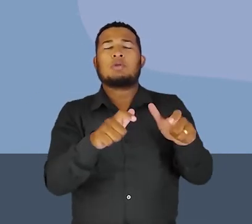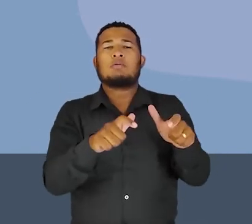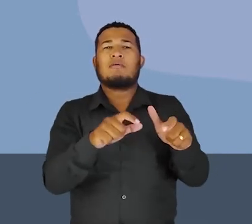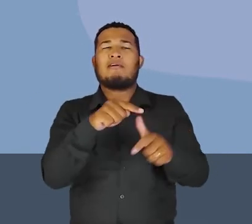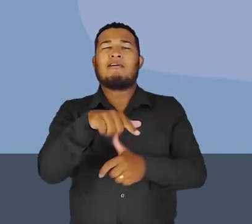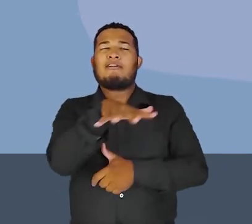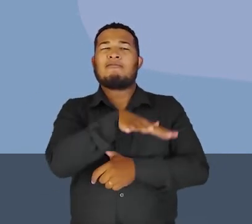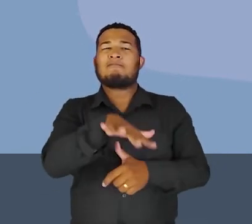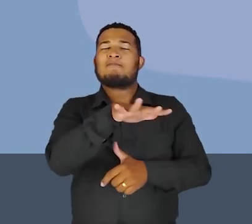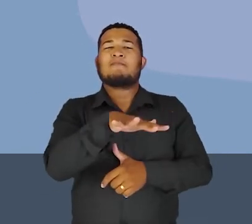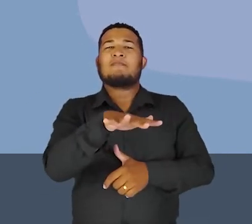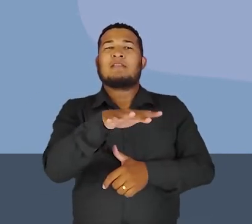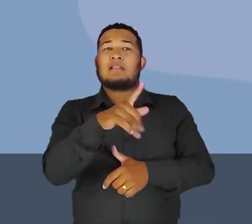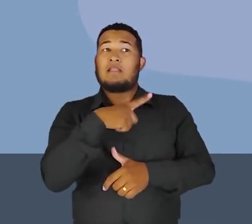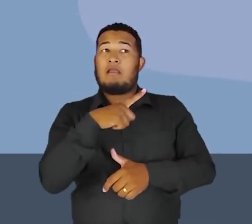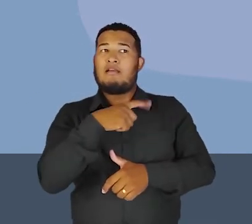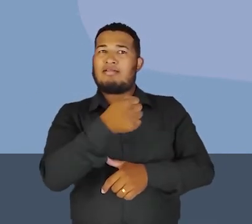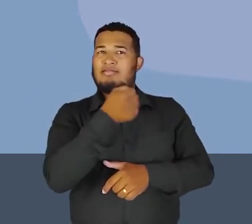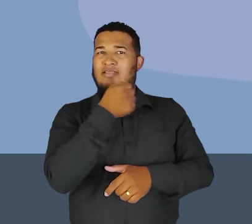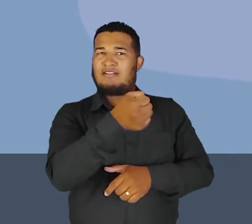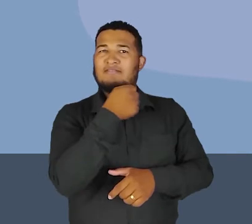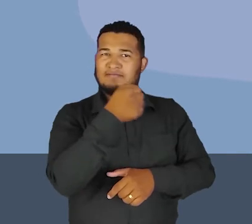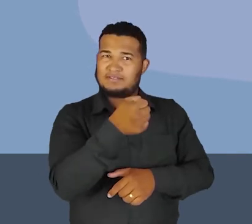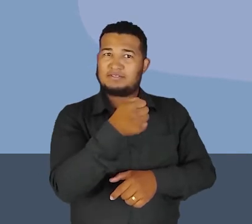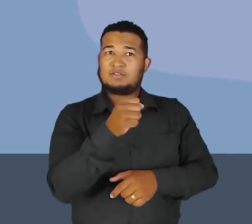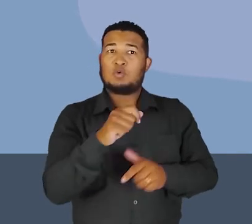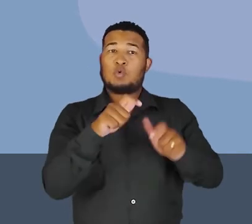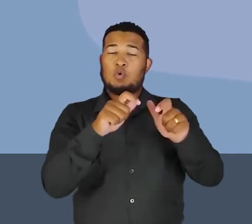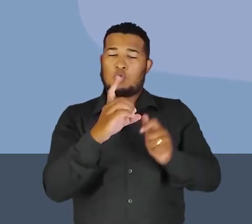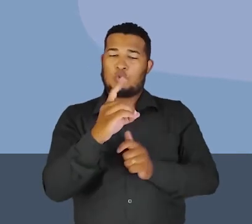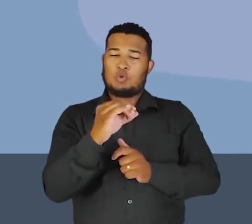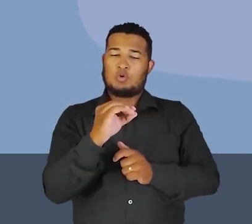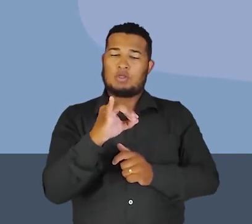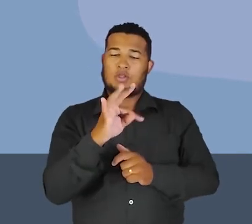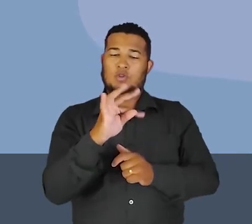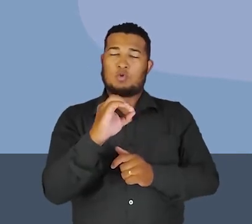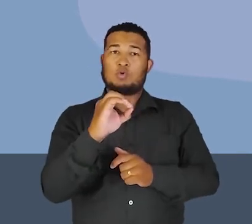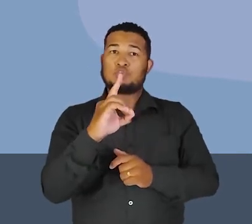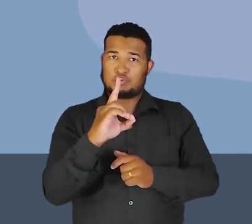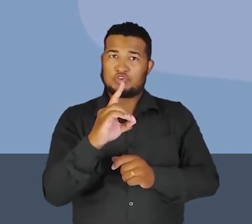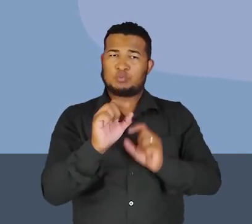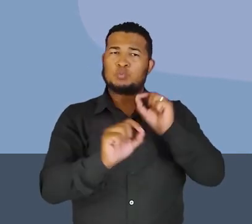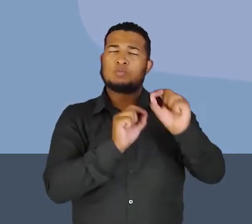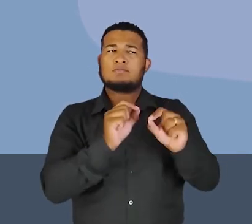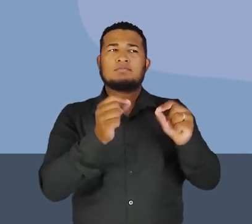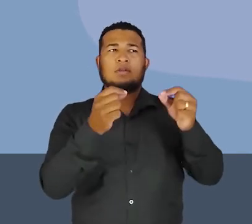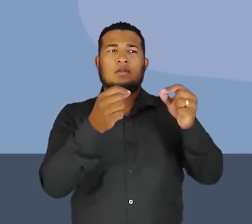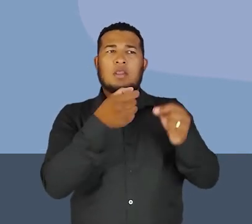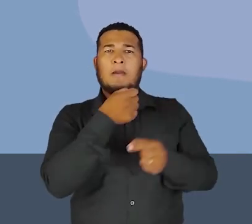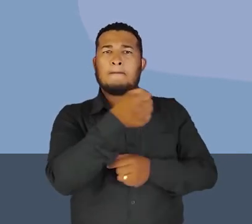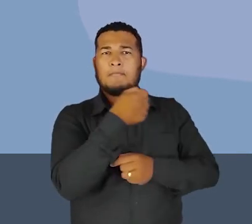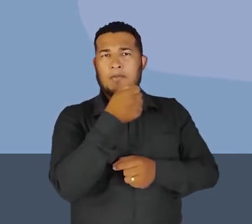uma entrevista no DOI-CODE, né, uma entrevista, e